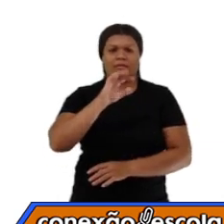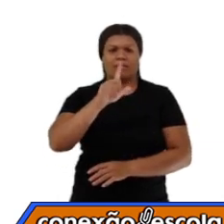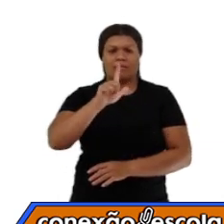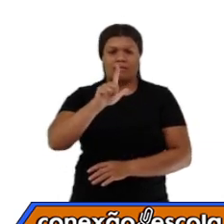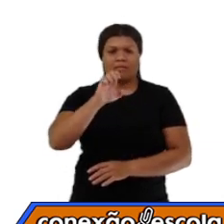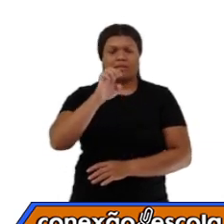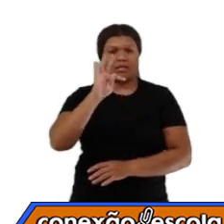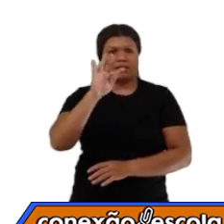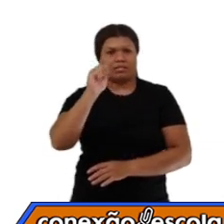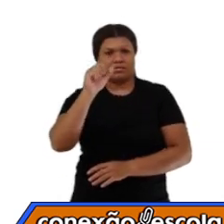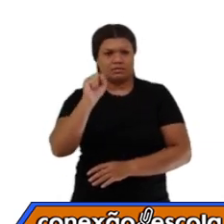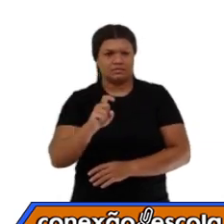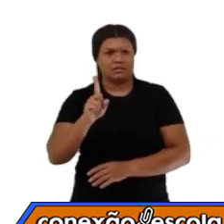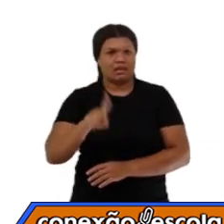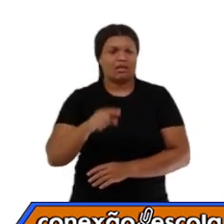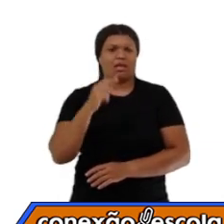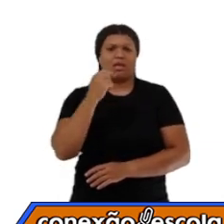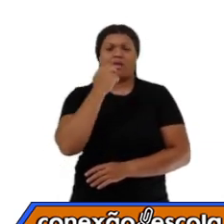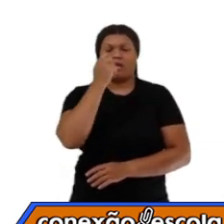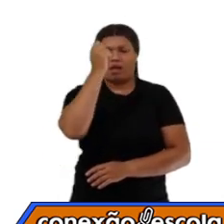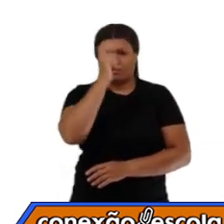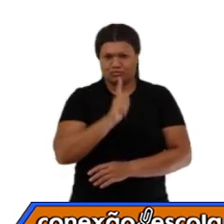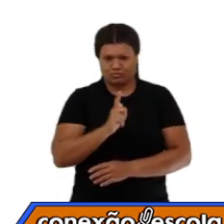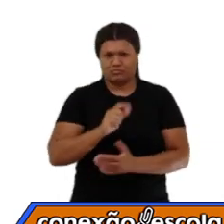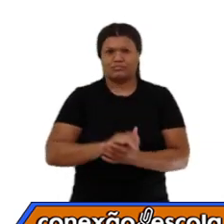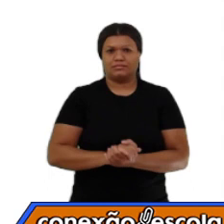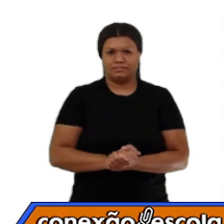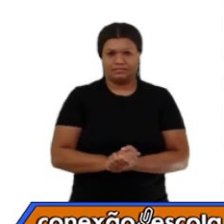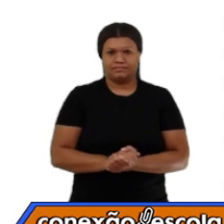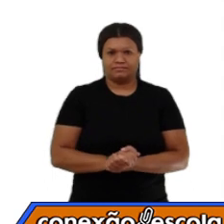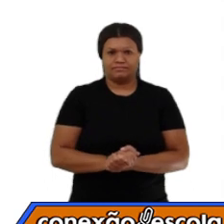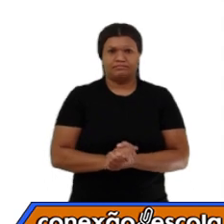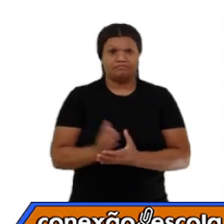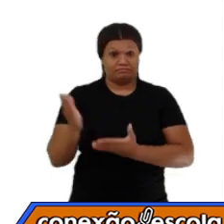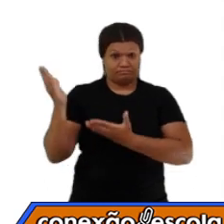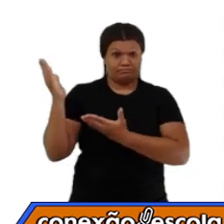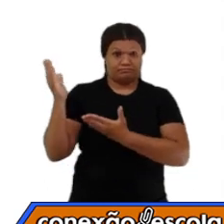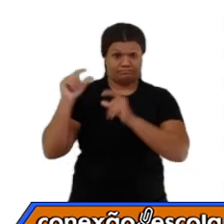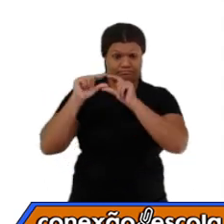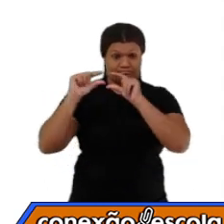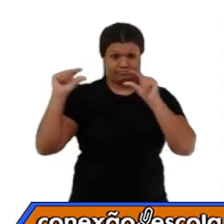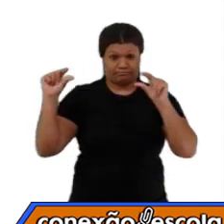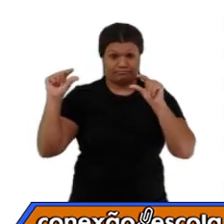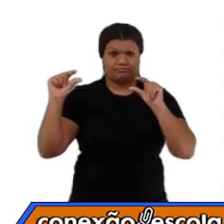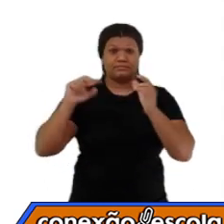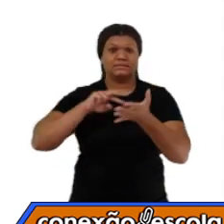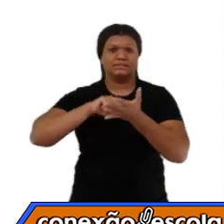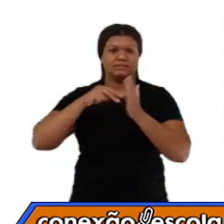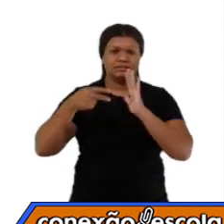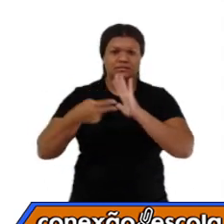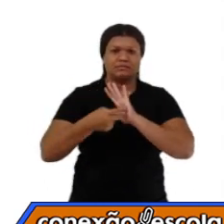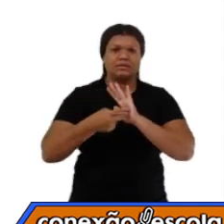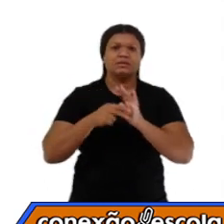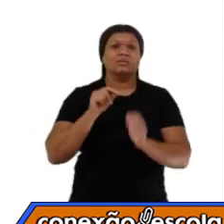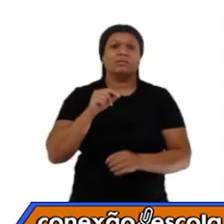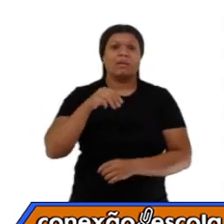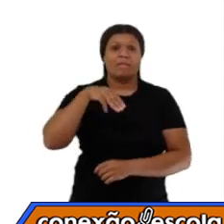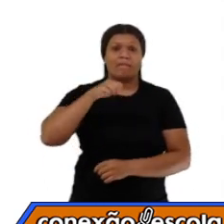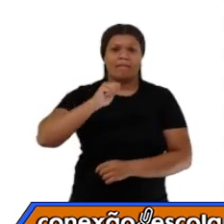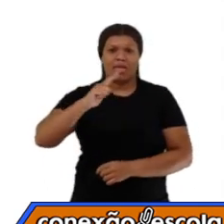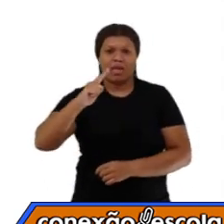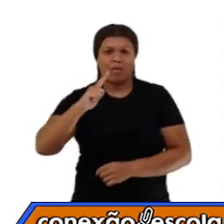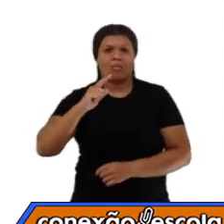português. Honey is sweet, que significa mel é doce em